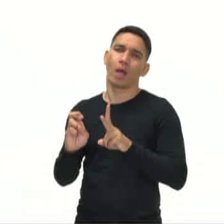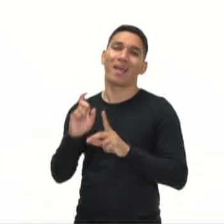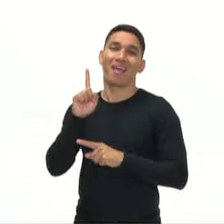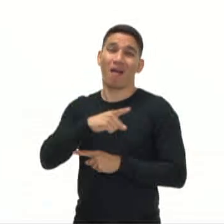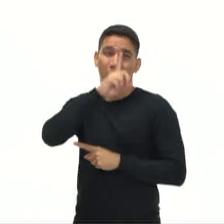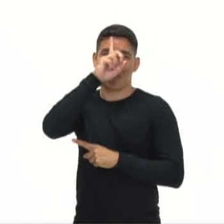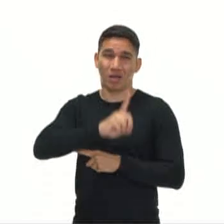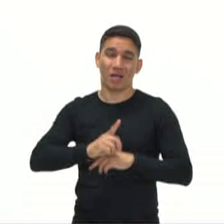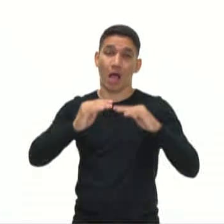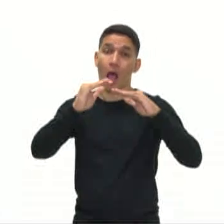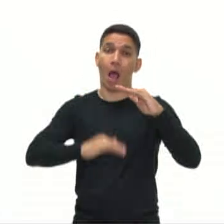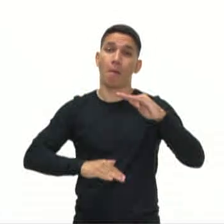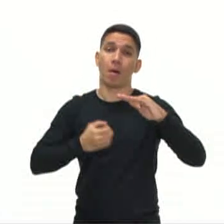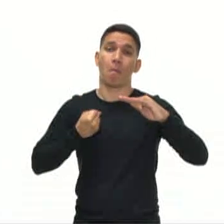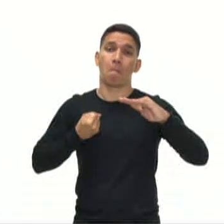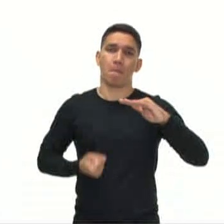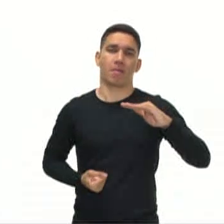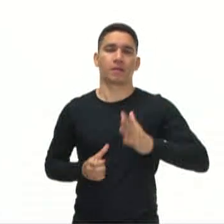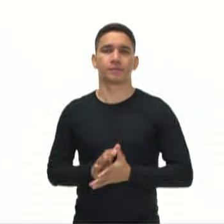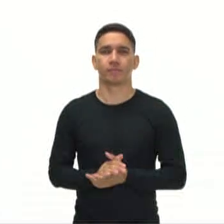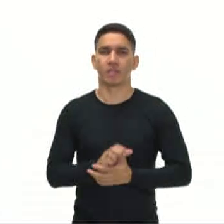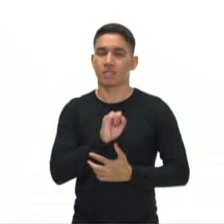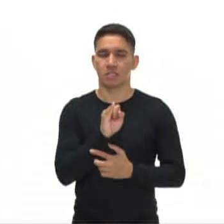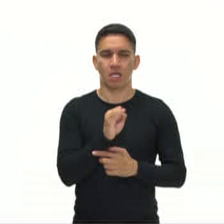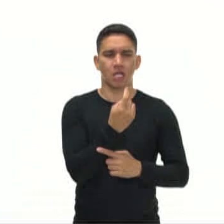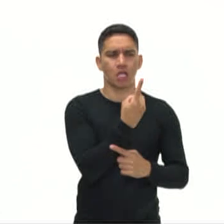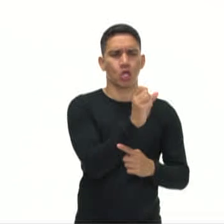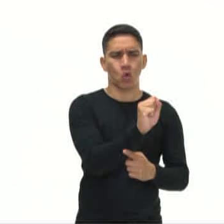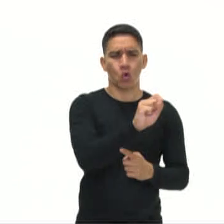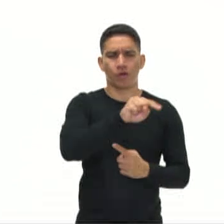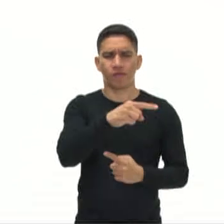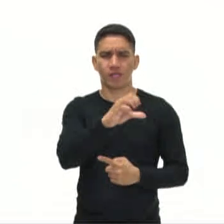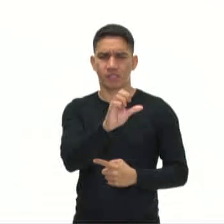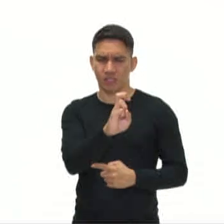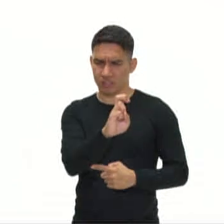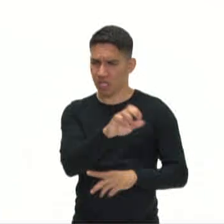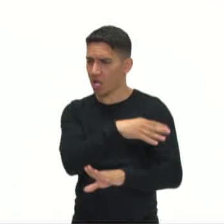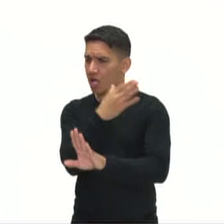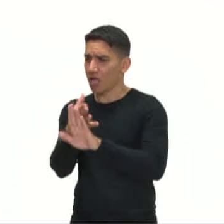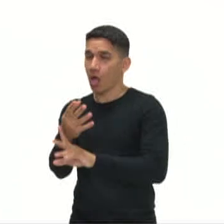do peso. Está entre 18,5 e 24,9, ou seja, quase